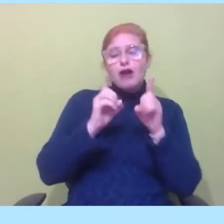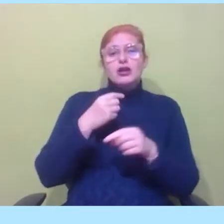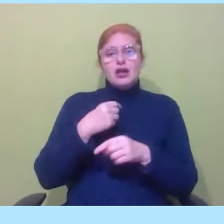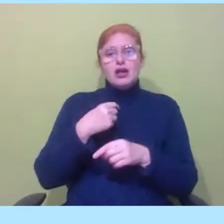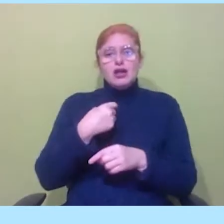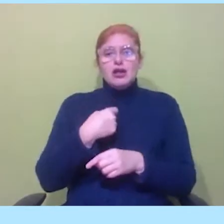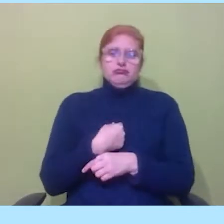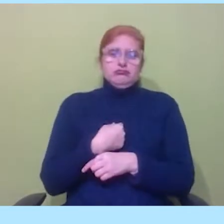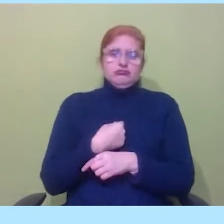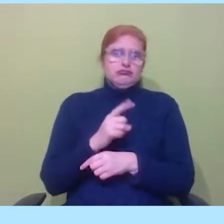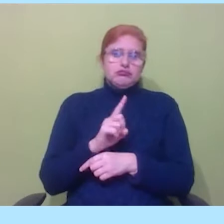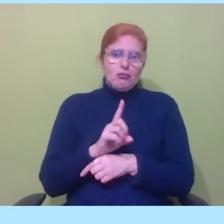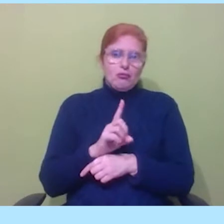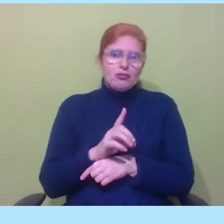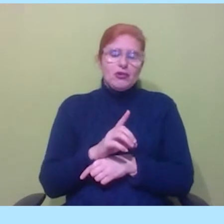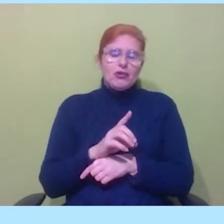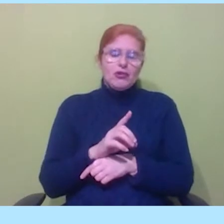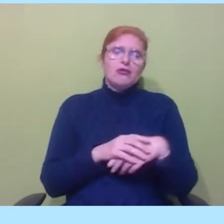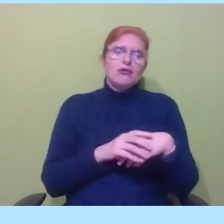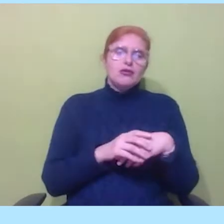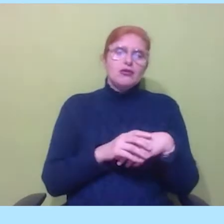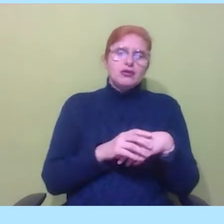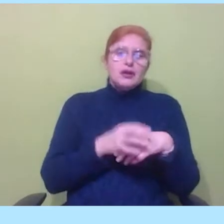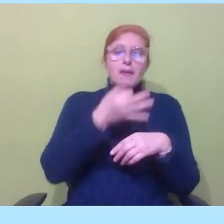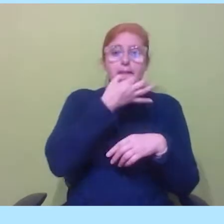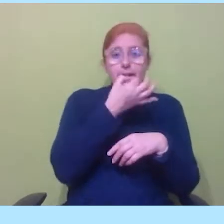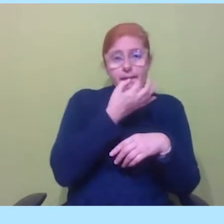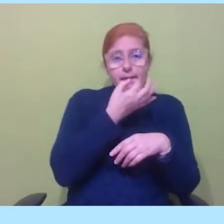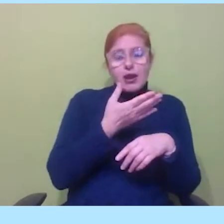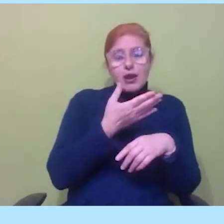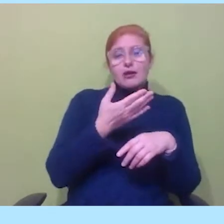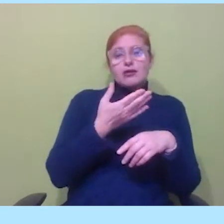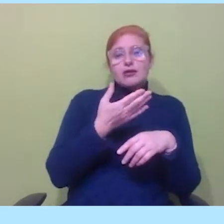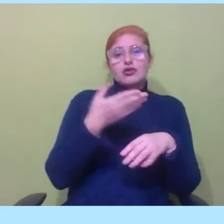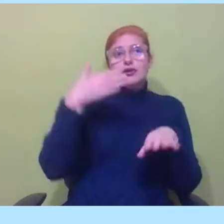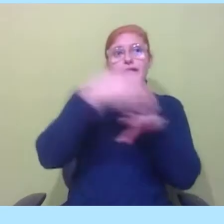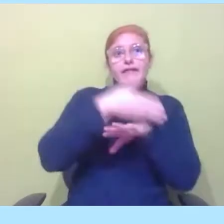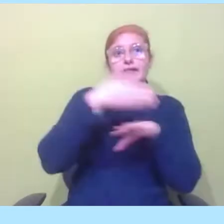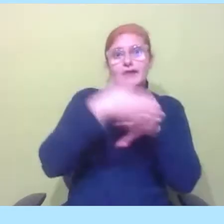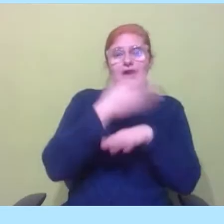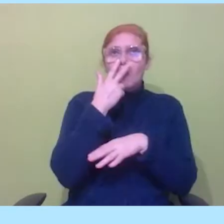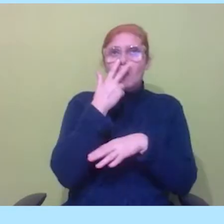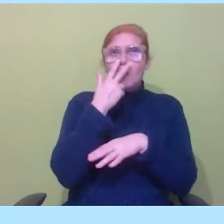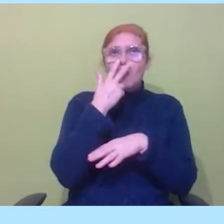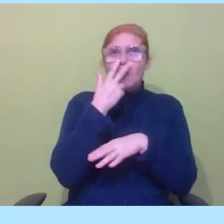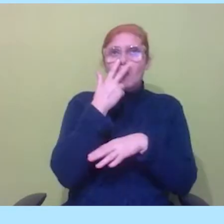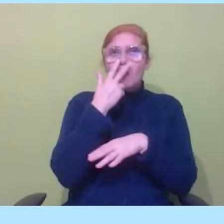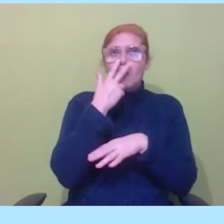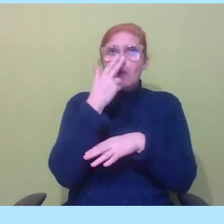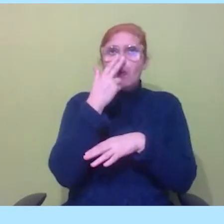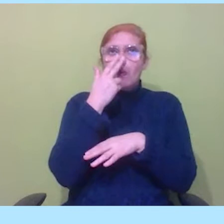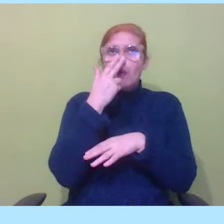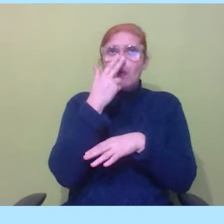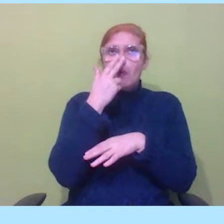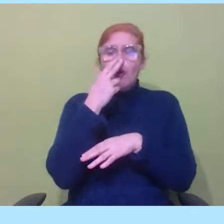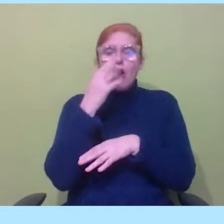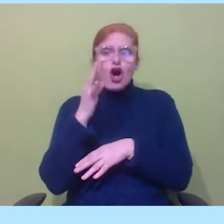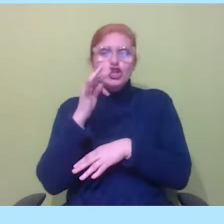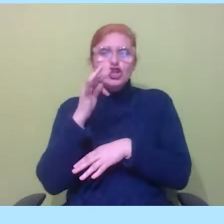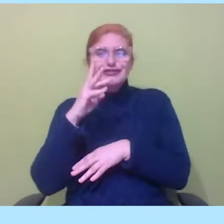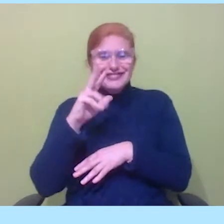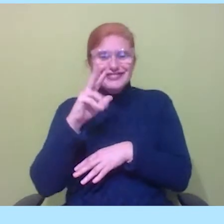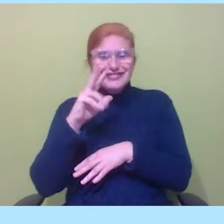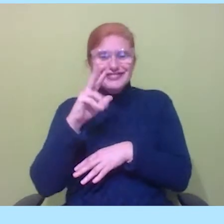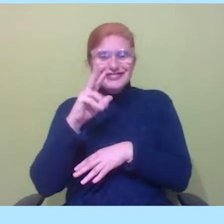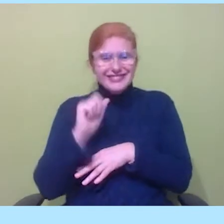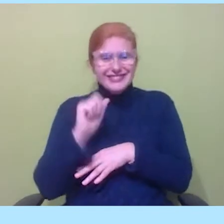por mim, tão literada quanto Tica, por exemplo, que é uma pessoa da academia, não só por ser da academia, mas por ser uma